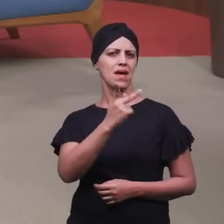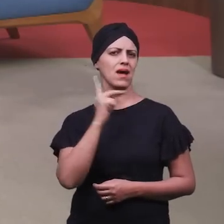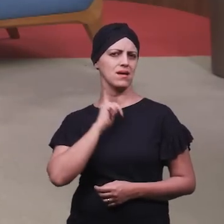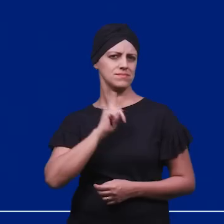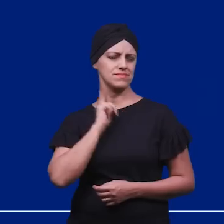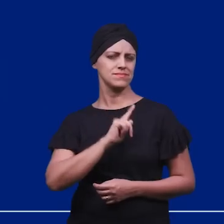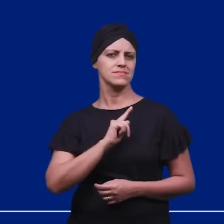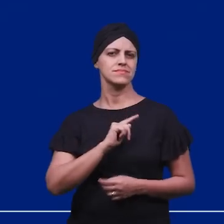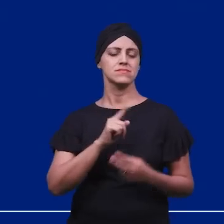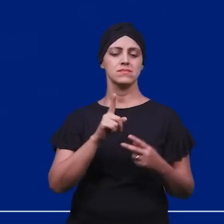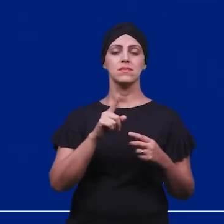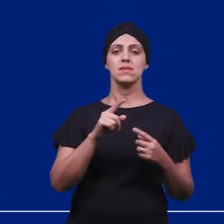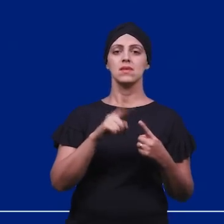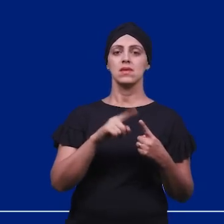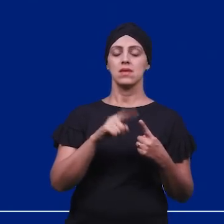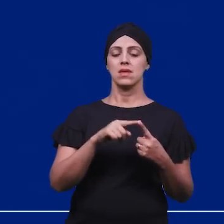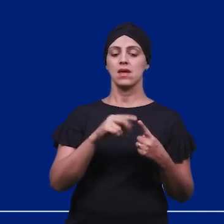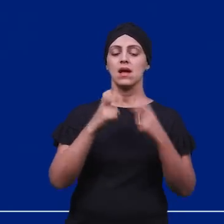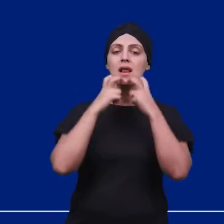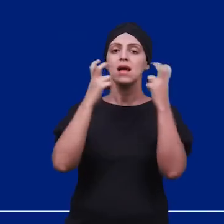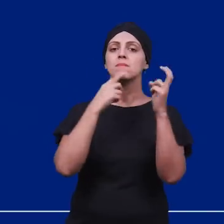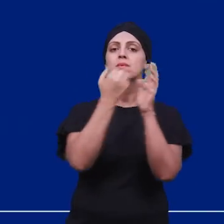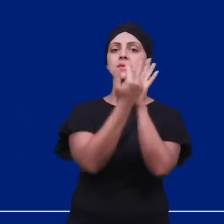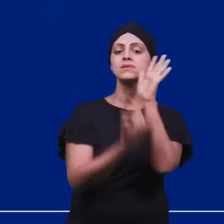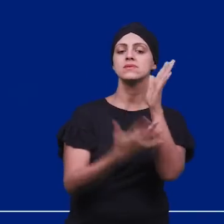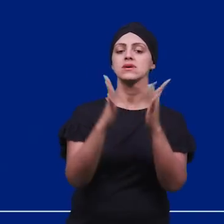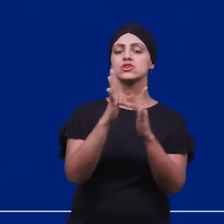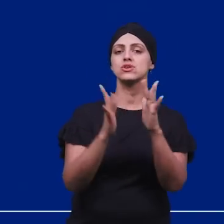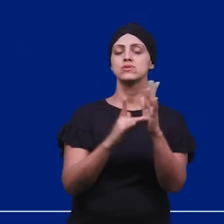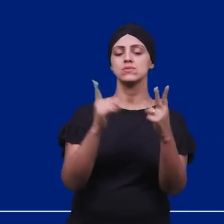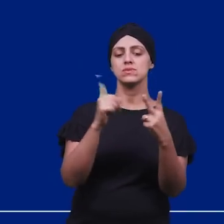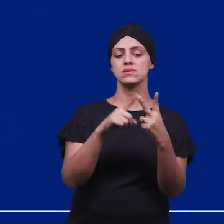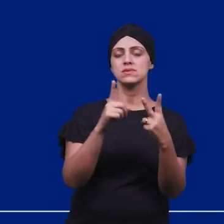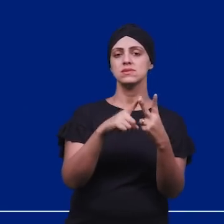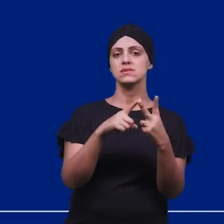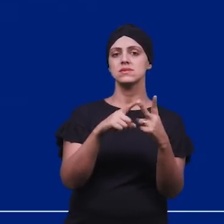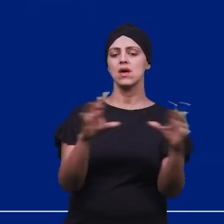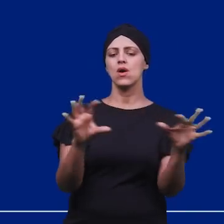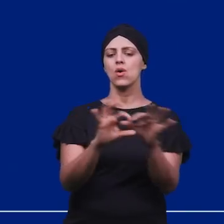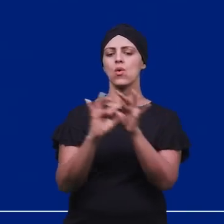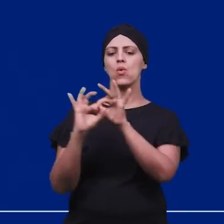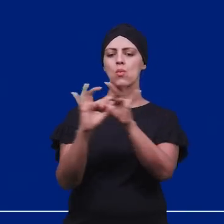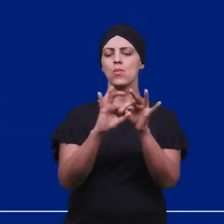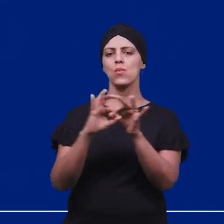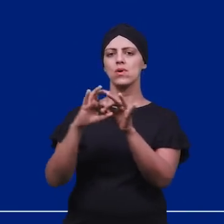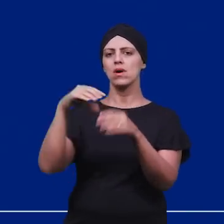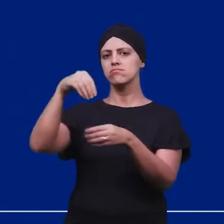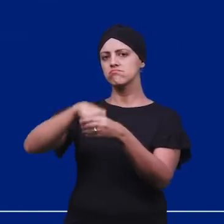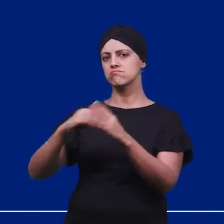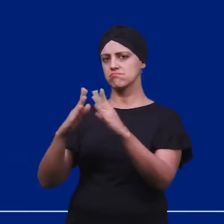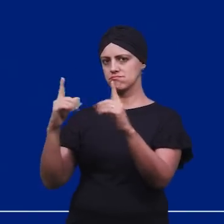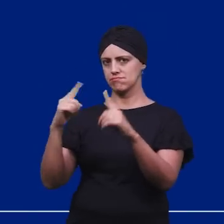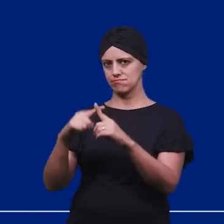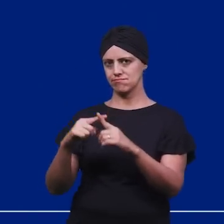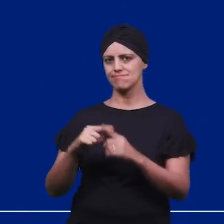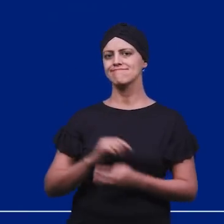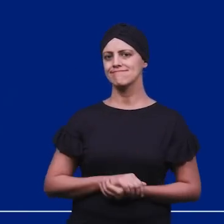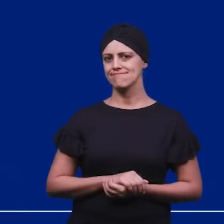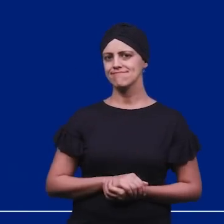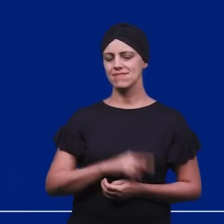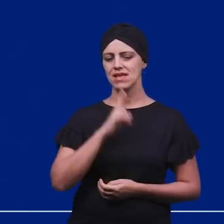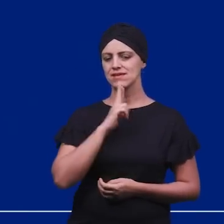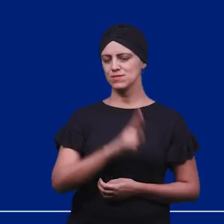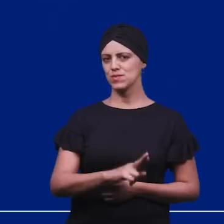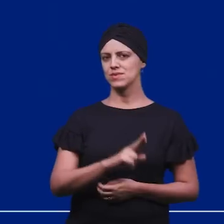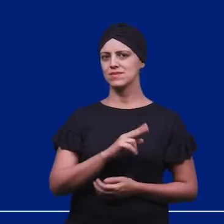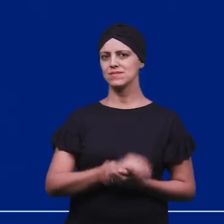diz o seguinte: as duas doutrinas são o clamor pelo sangue do Senhor Jesus e comunhão no